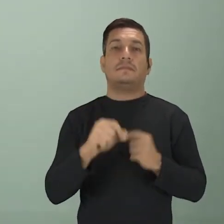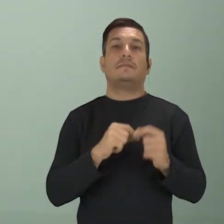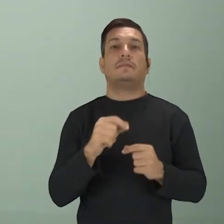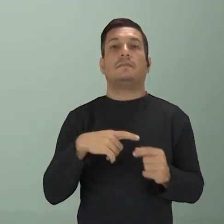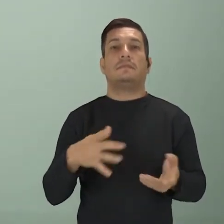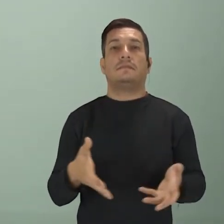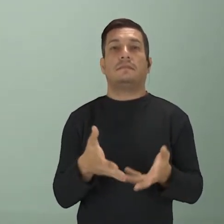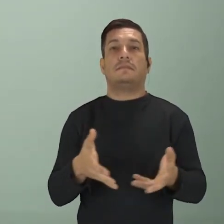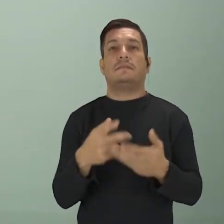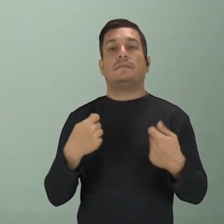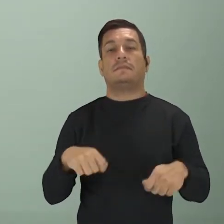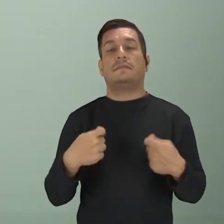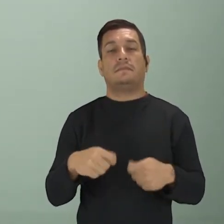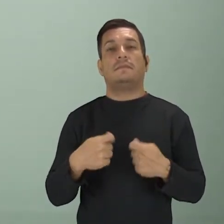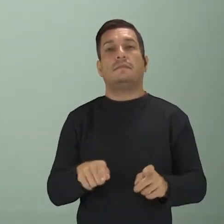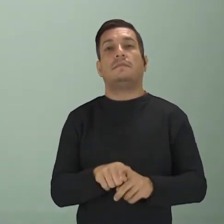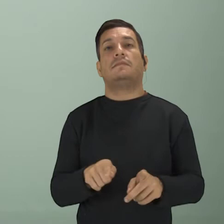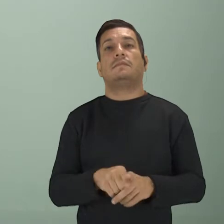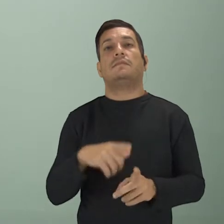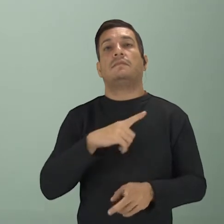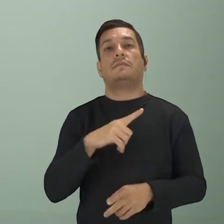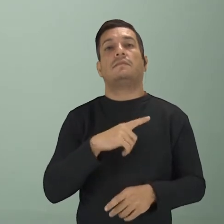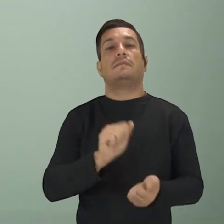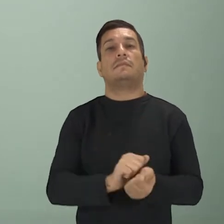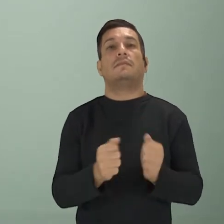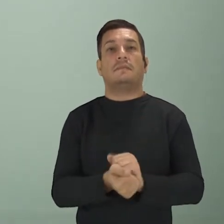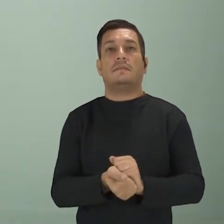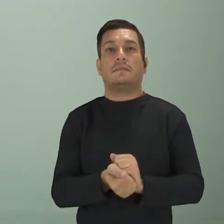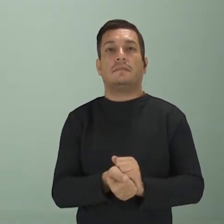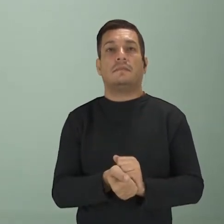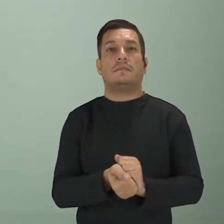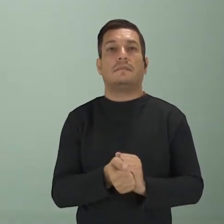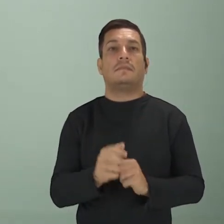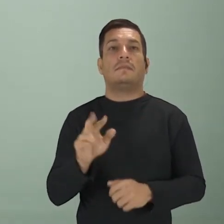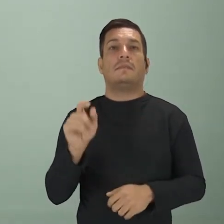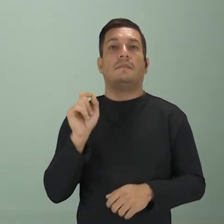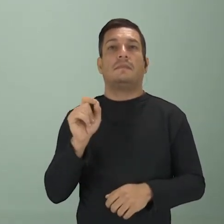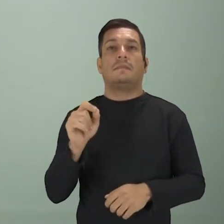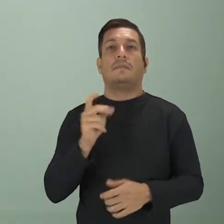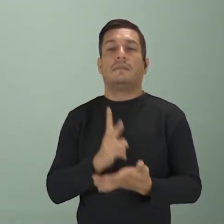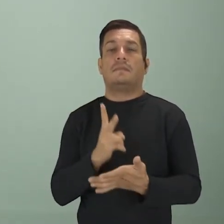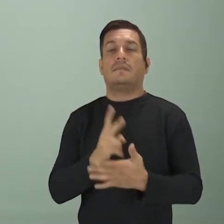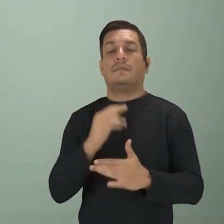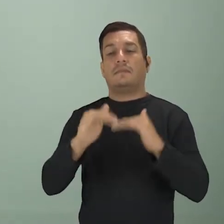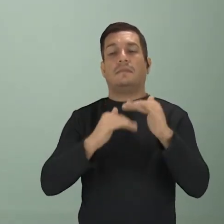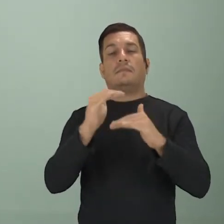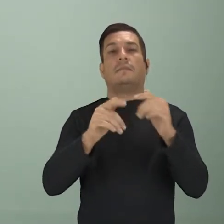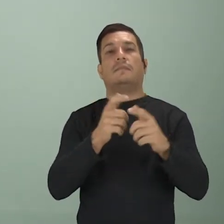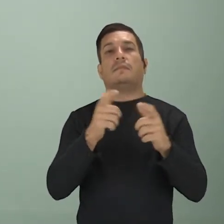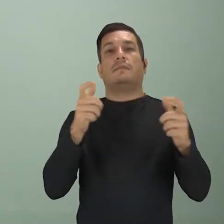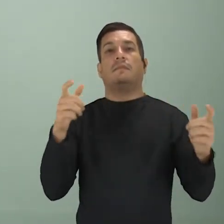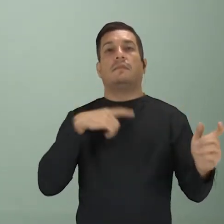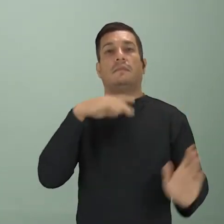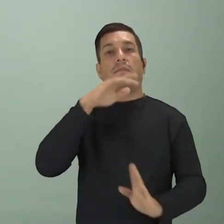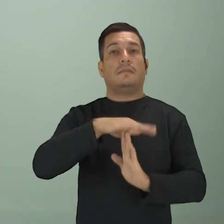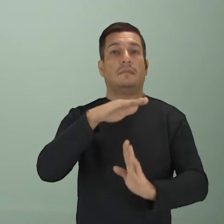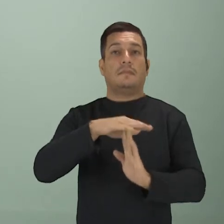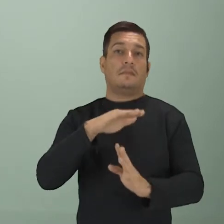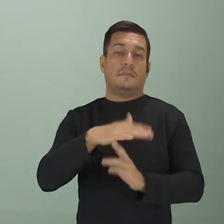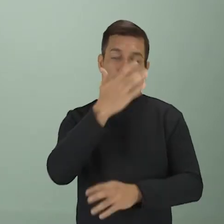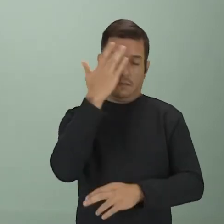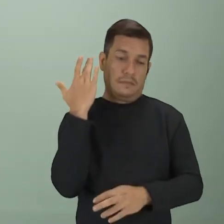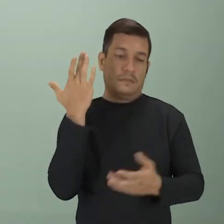amanhã meu corpo vai estar preparado para me receber 1 quilo, mas não só 1 quilo, 1,5 kg, ou seja, houve um ganho. Porque